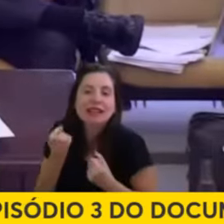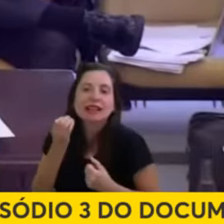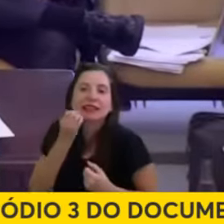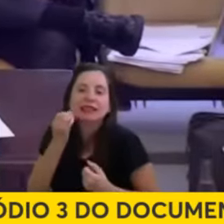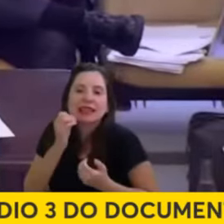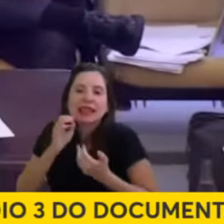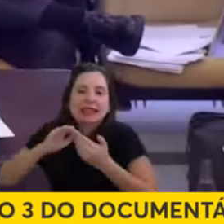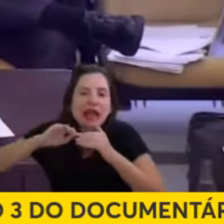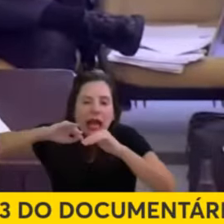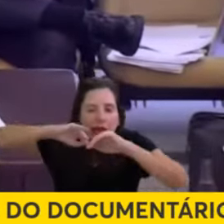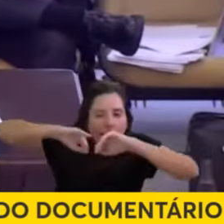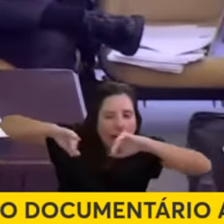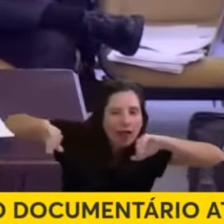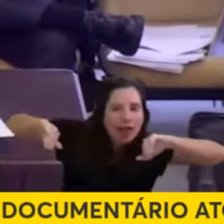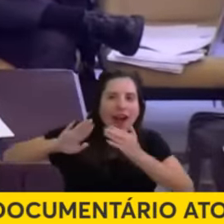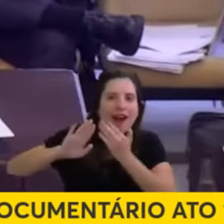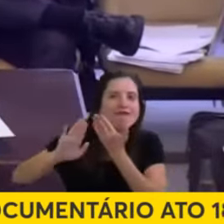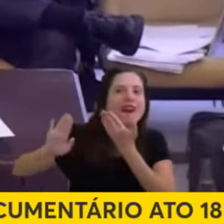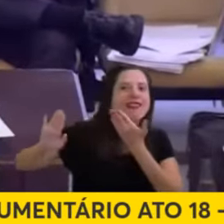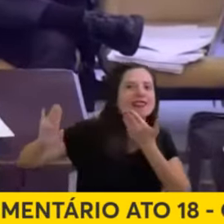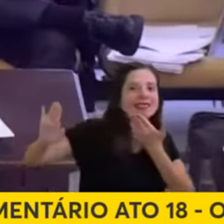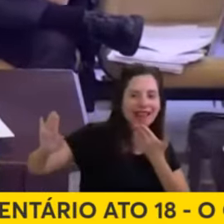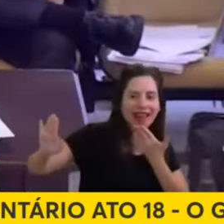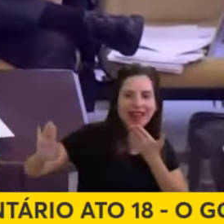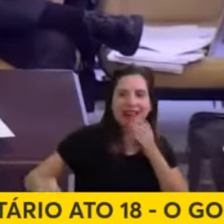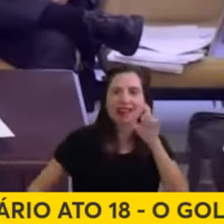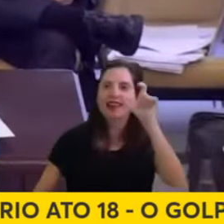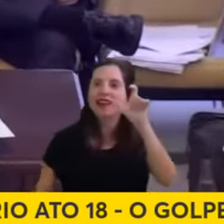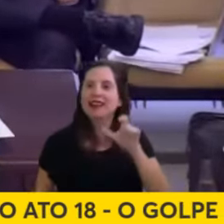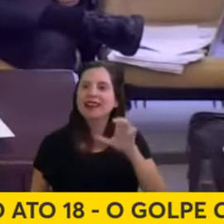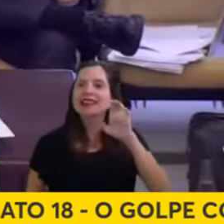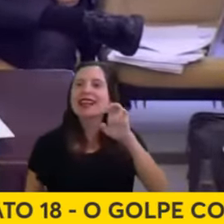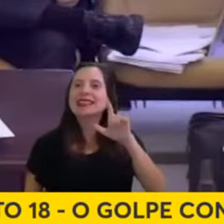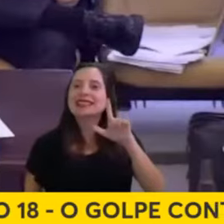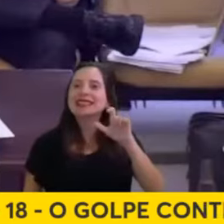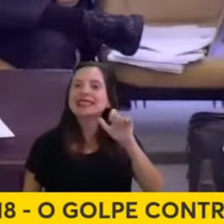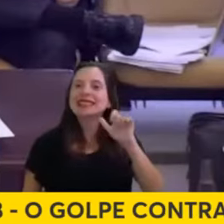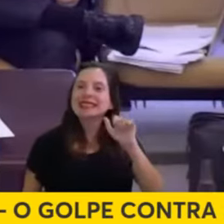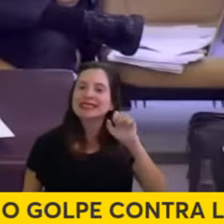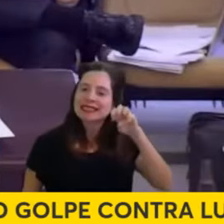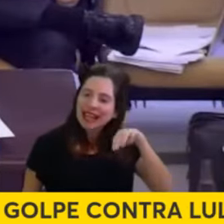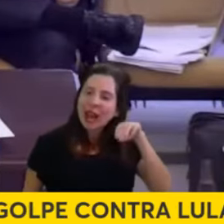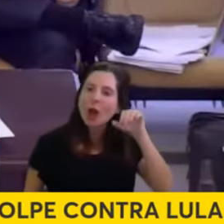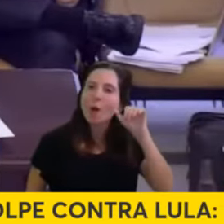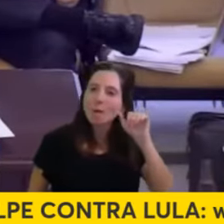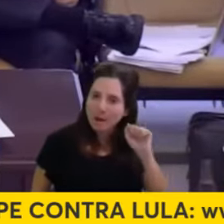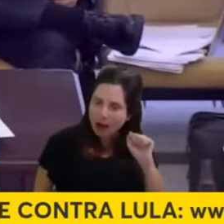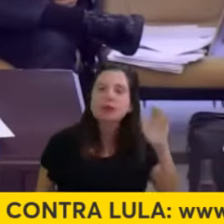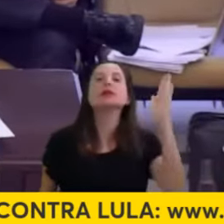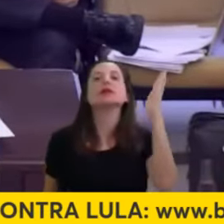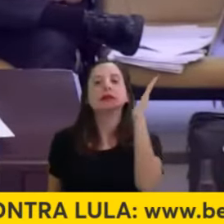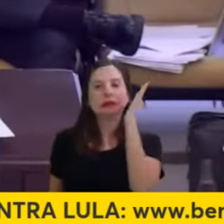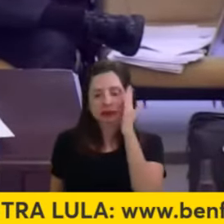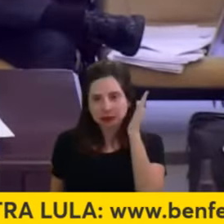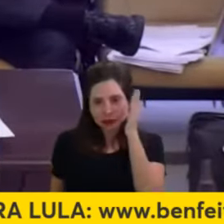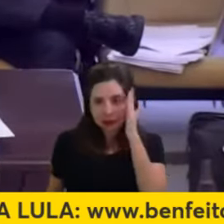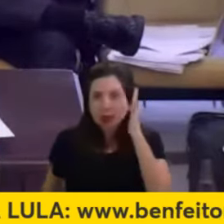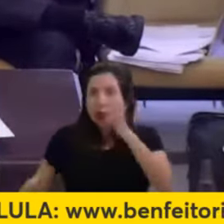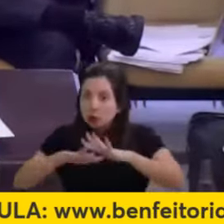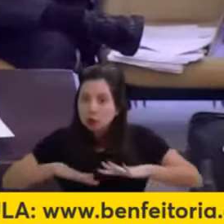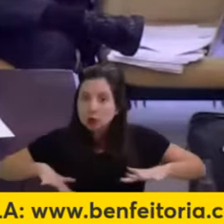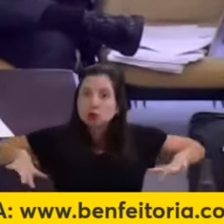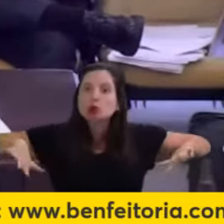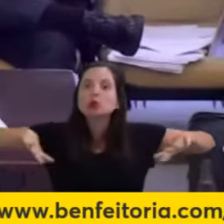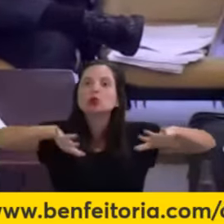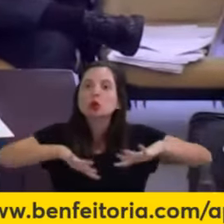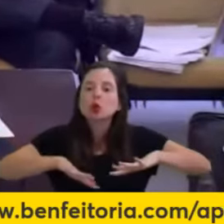selm ruda como o diabo foge da Cruz e por quê porque sabem assim como todos os especialistas em Direito Eleitoral que já